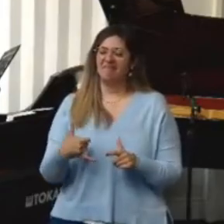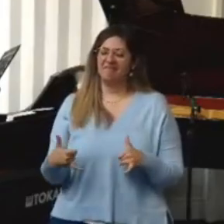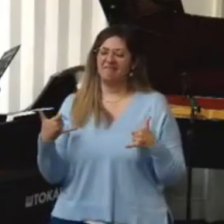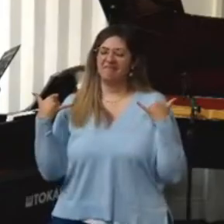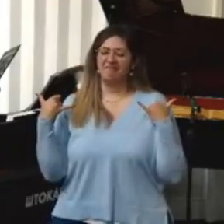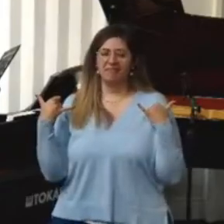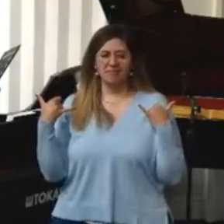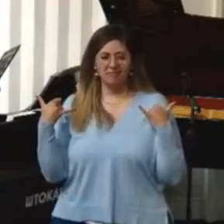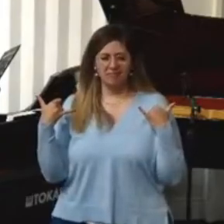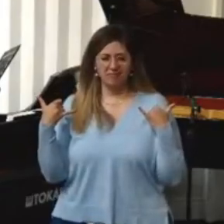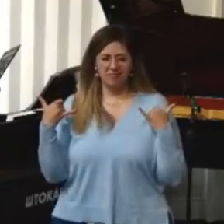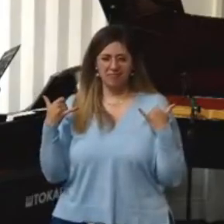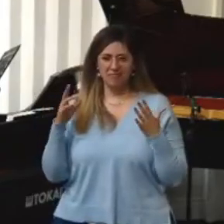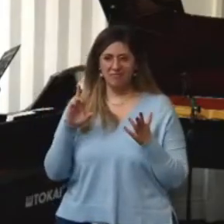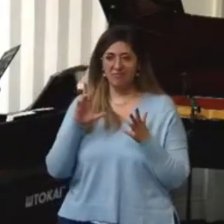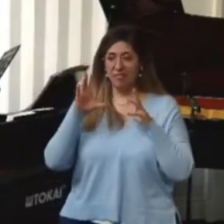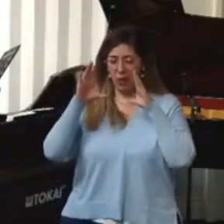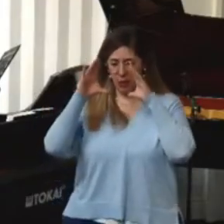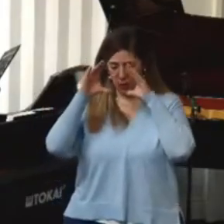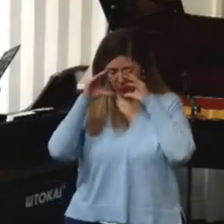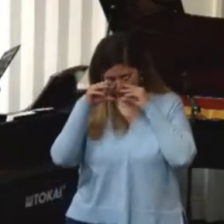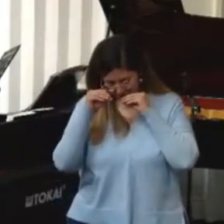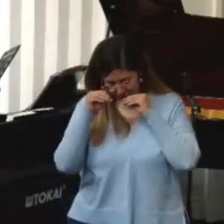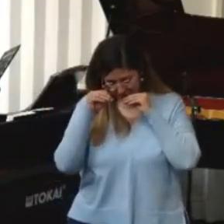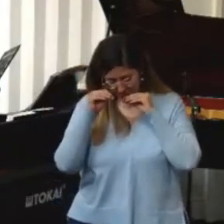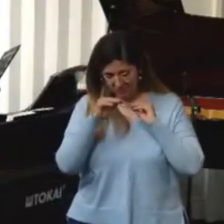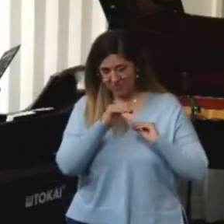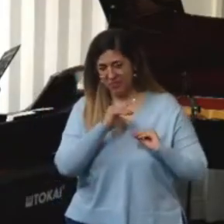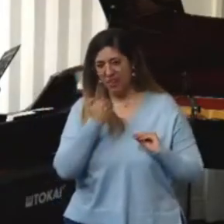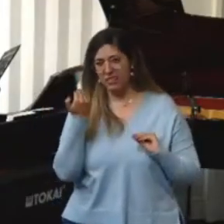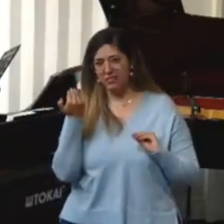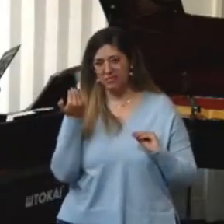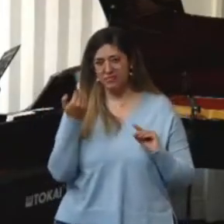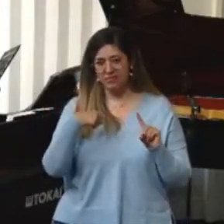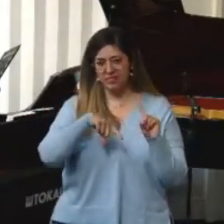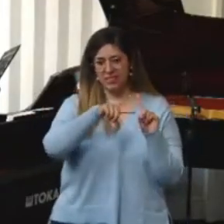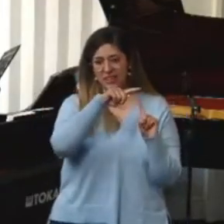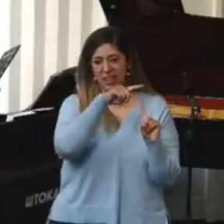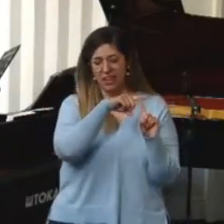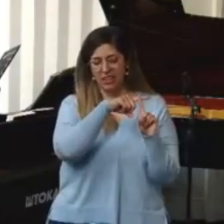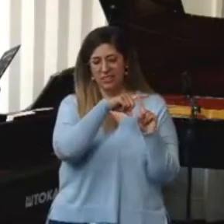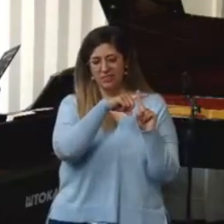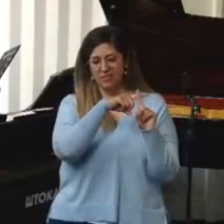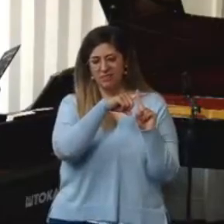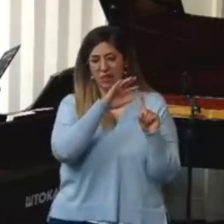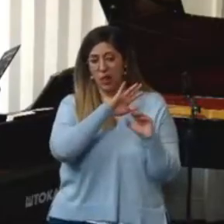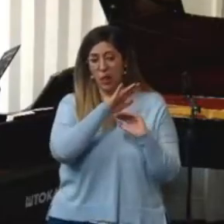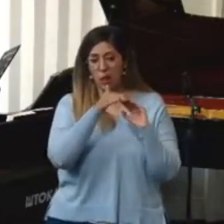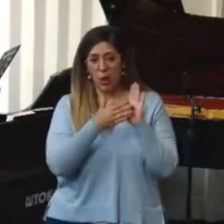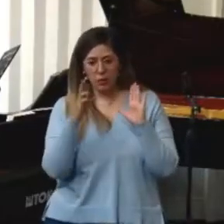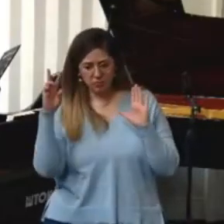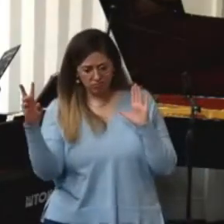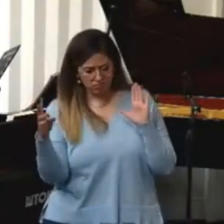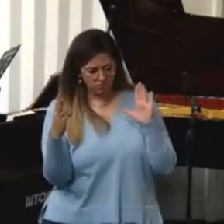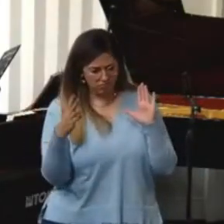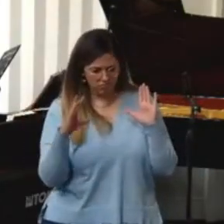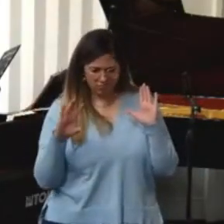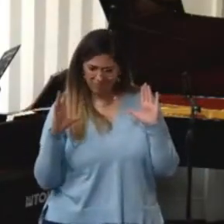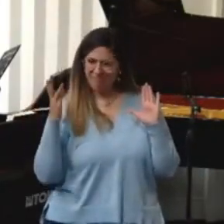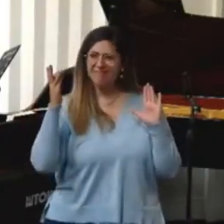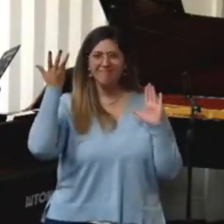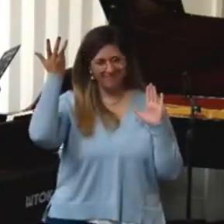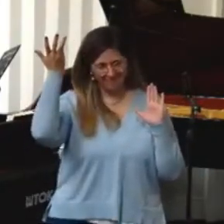ombro, seus olhos fecharam. E então seguramente eles celebraram, como este povo